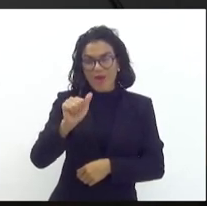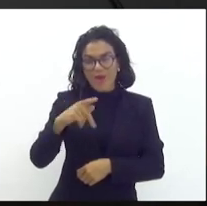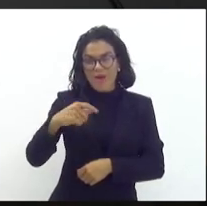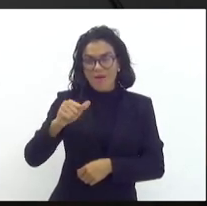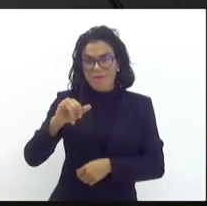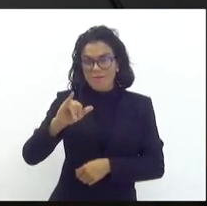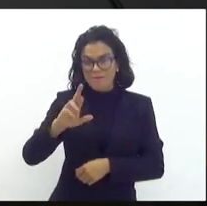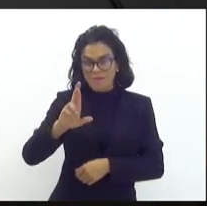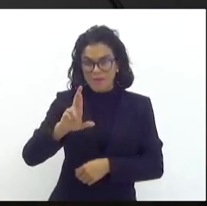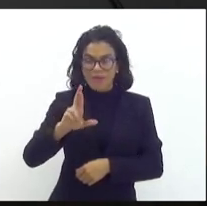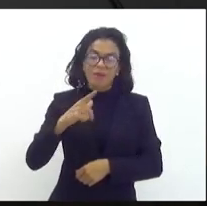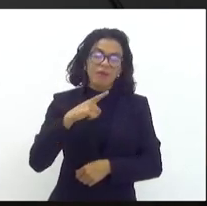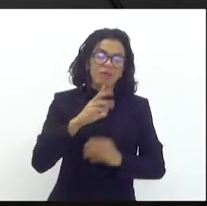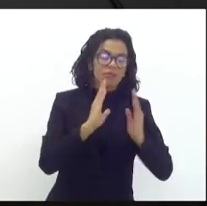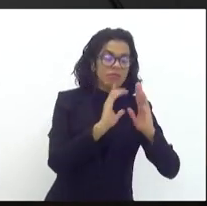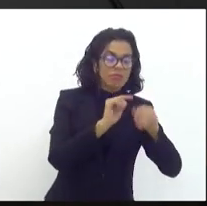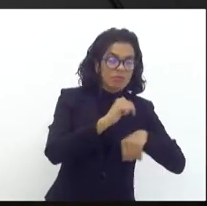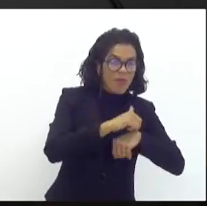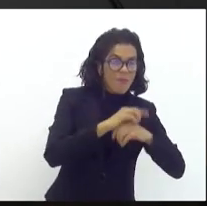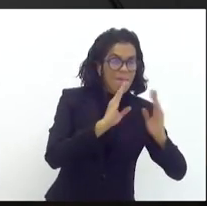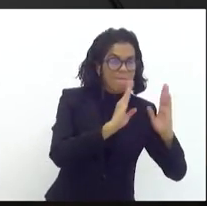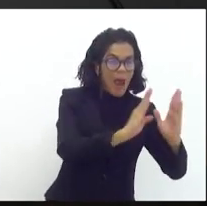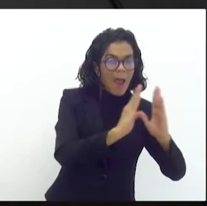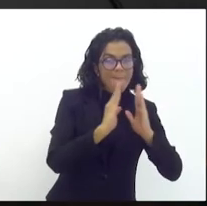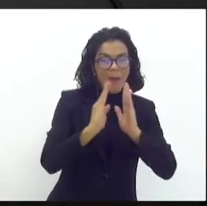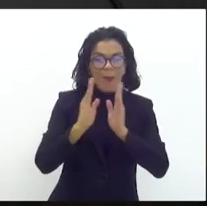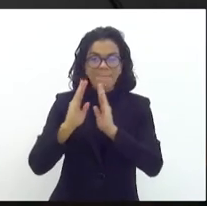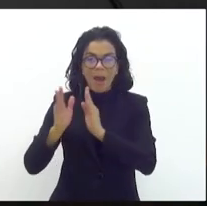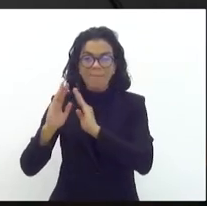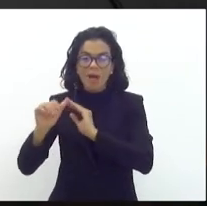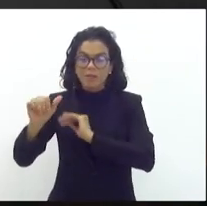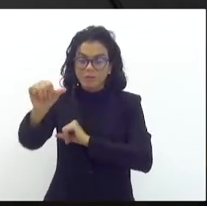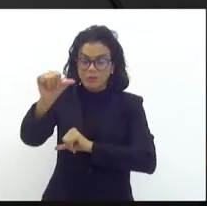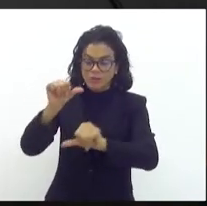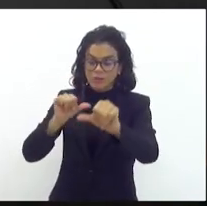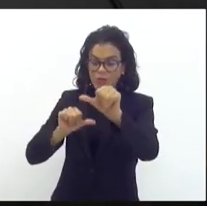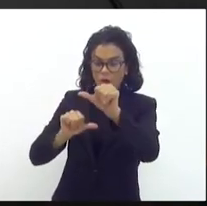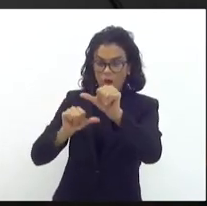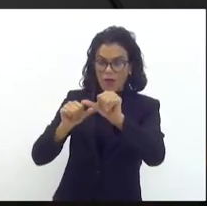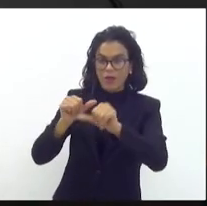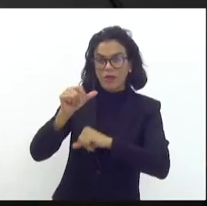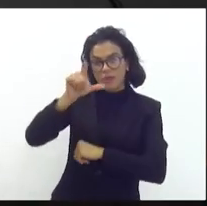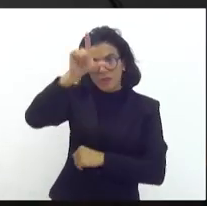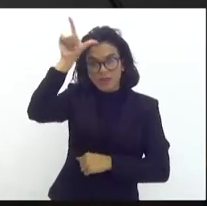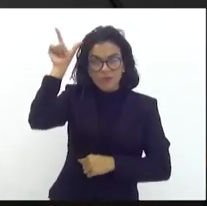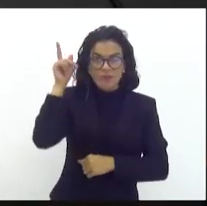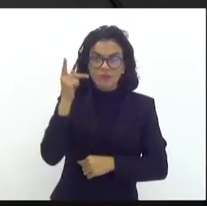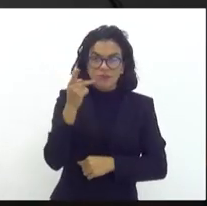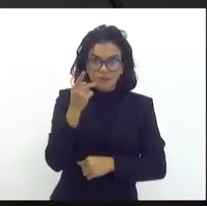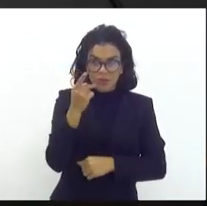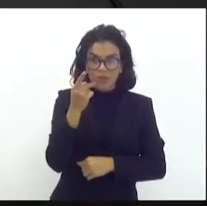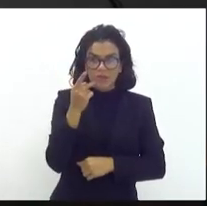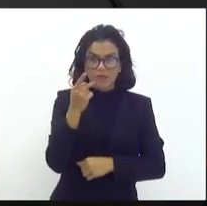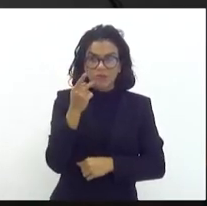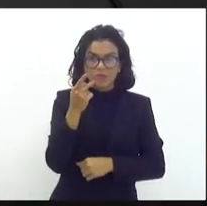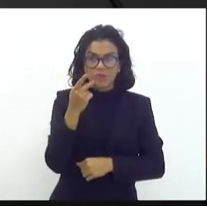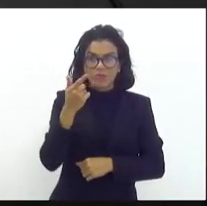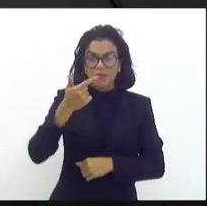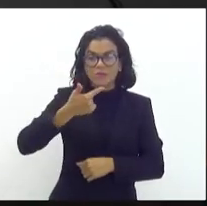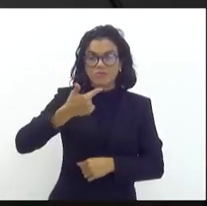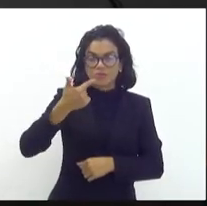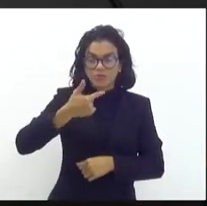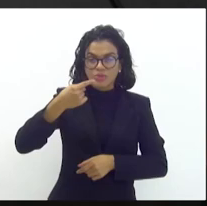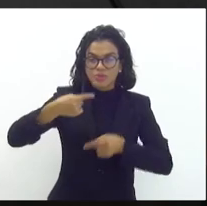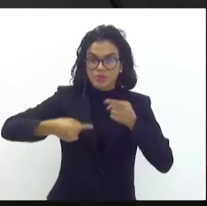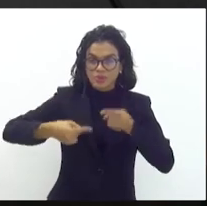ali a gente faz tempo que depois depois o Deputado Luiz Paulo vai assumir meu lugar aqui para o segundo painel